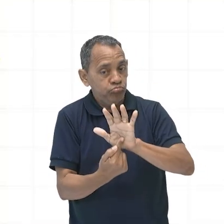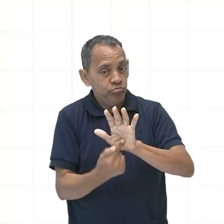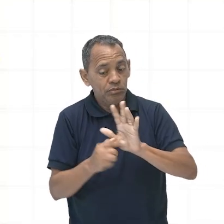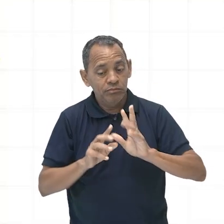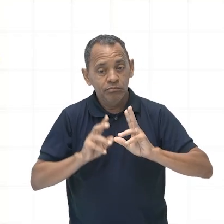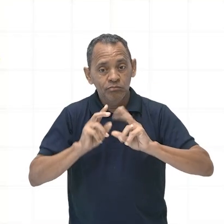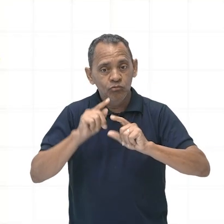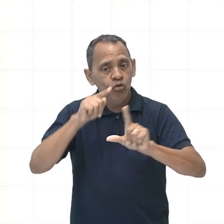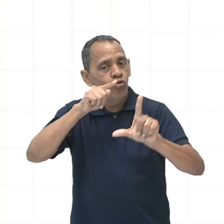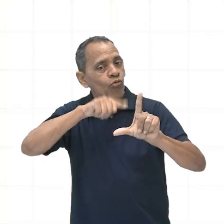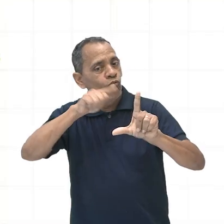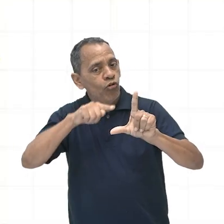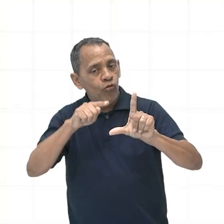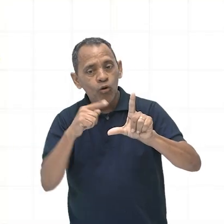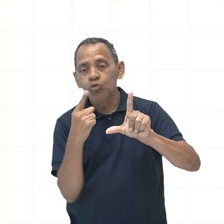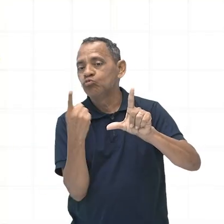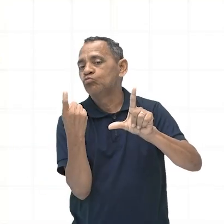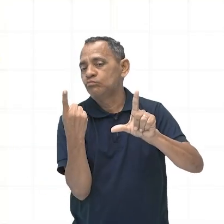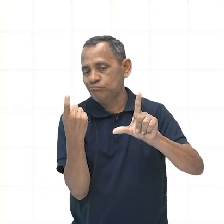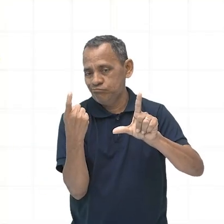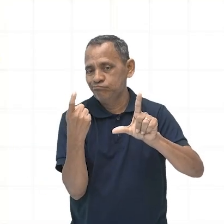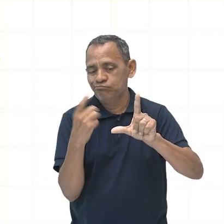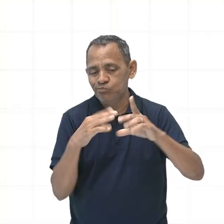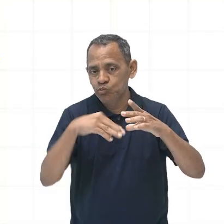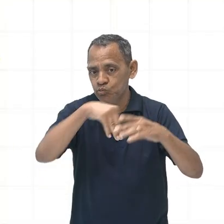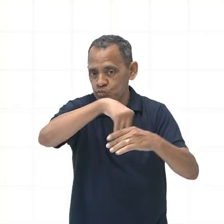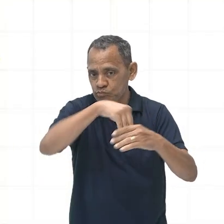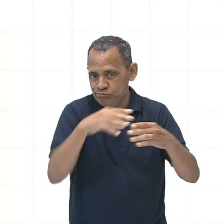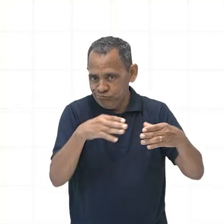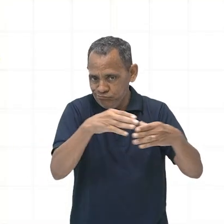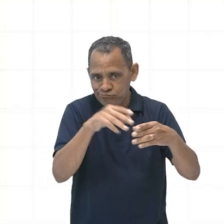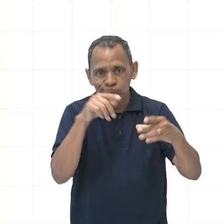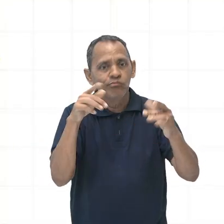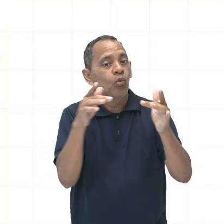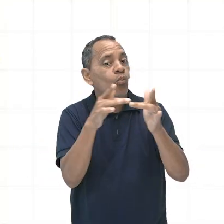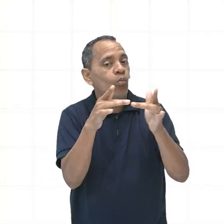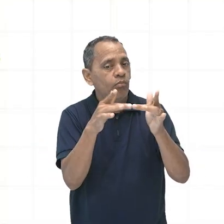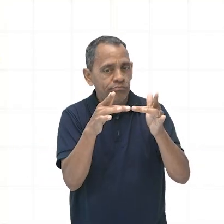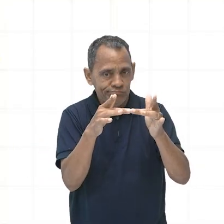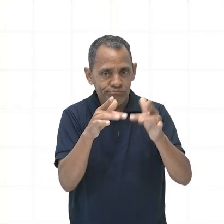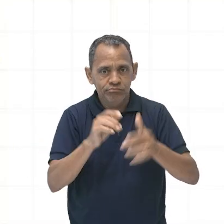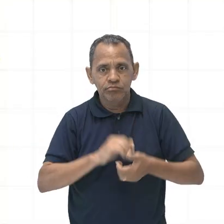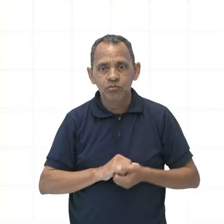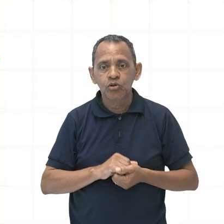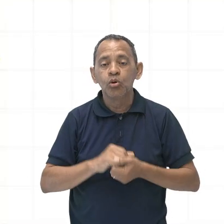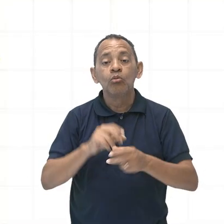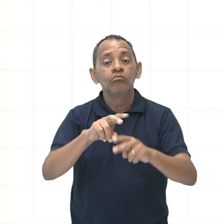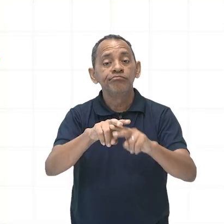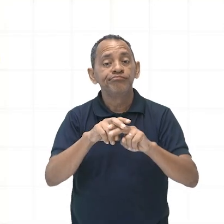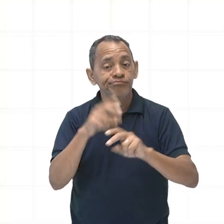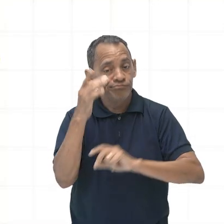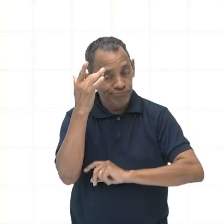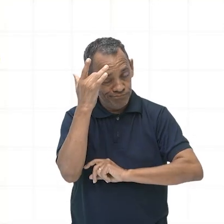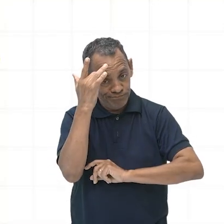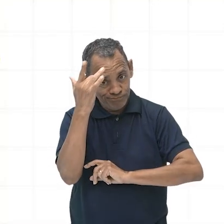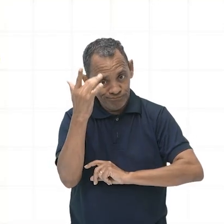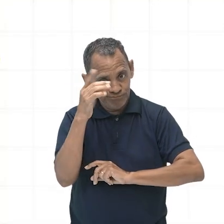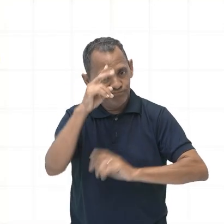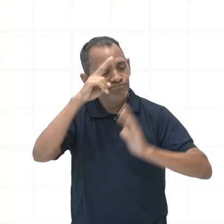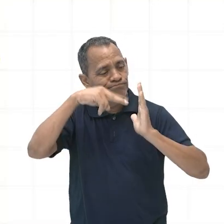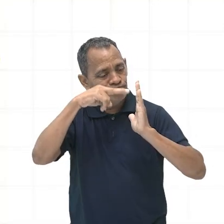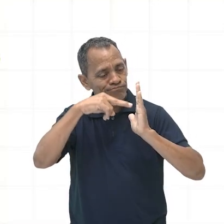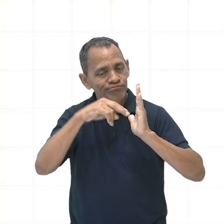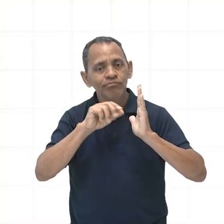as variáveis em um único conjunto, em um único ponto. Por isso que ele facilita essa leitura. Eu